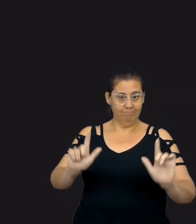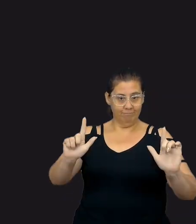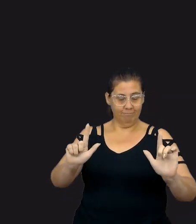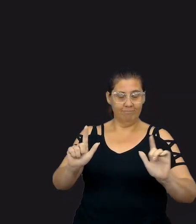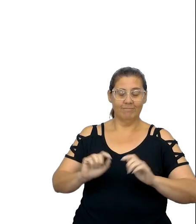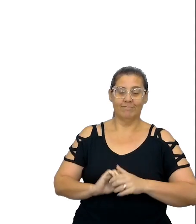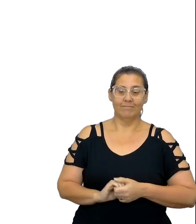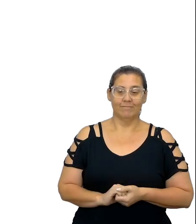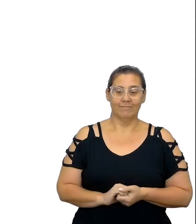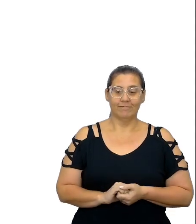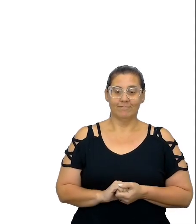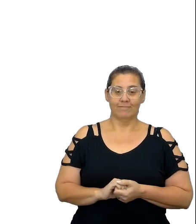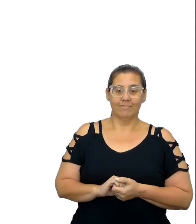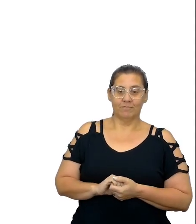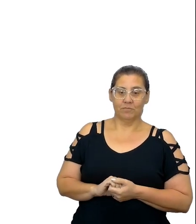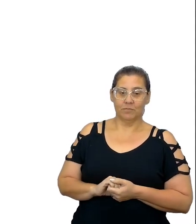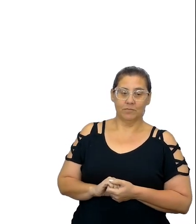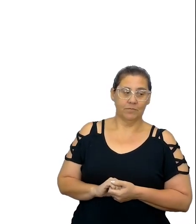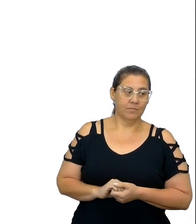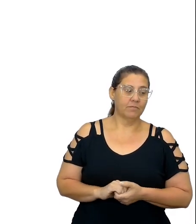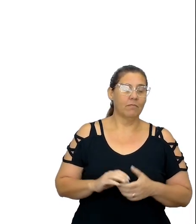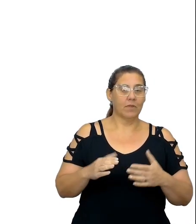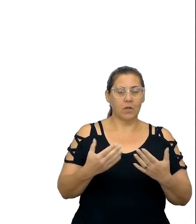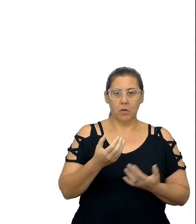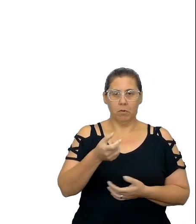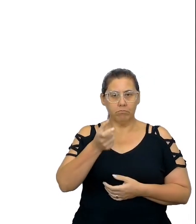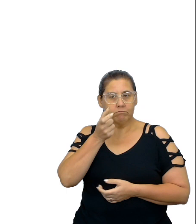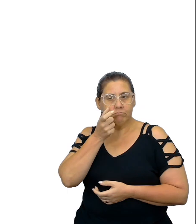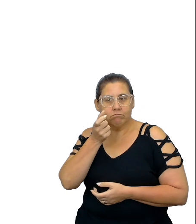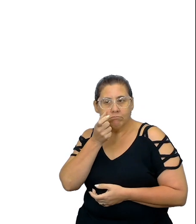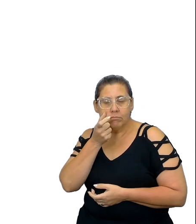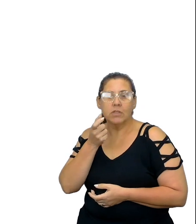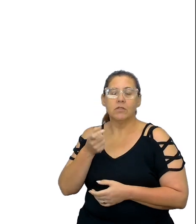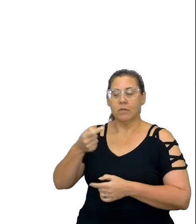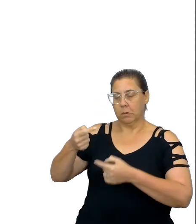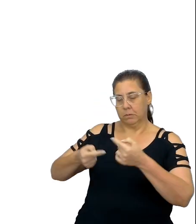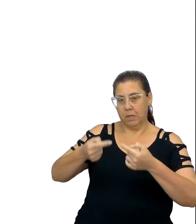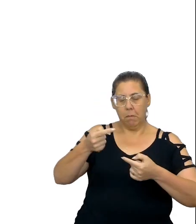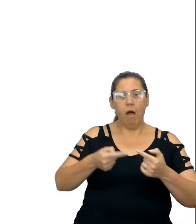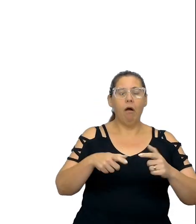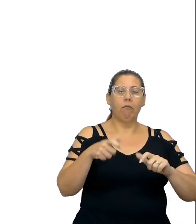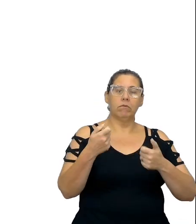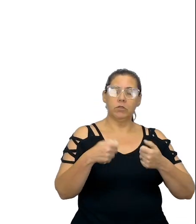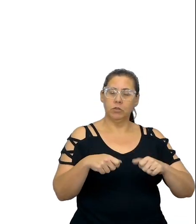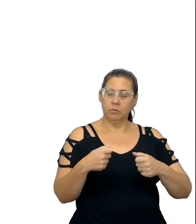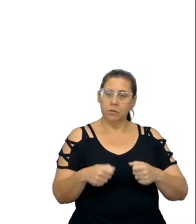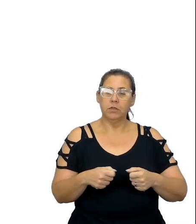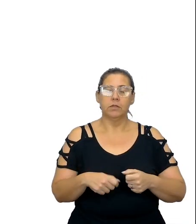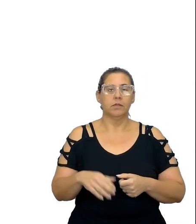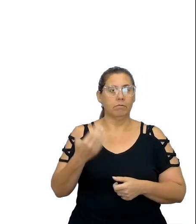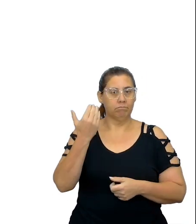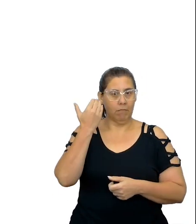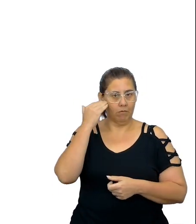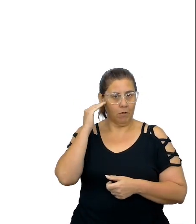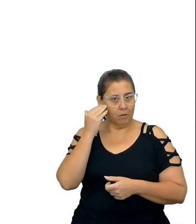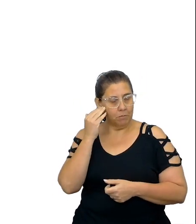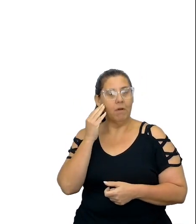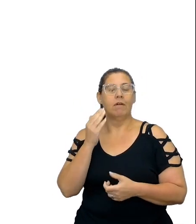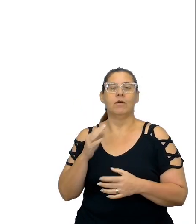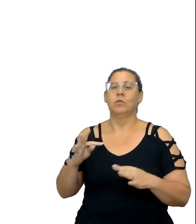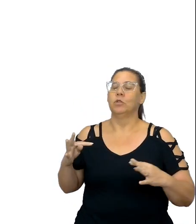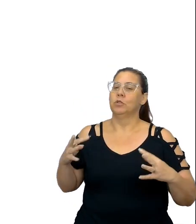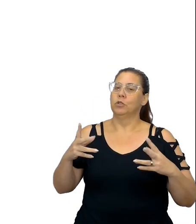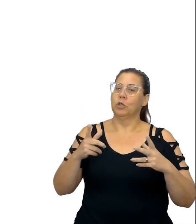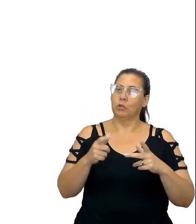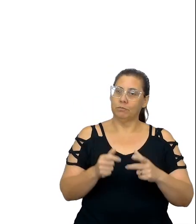para vocês que é bom observar que um debate precisa, desse reconhecimento, precisa de todo